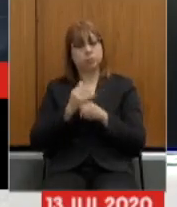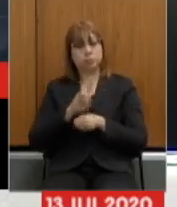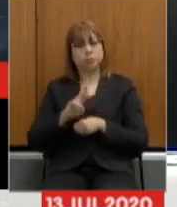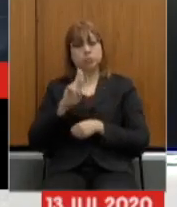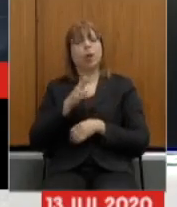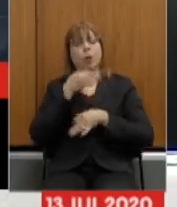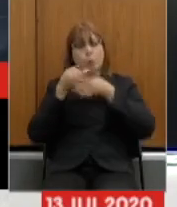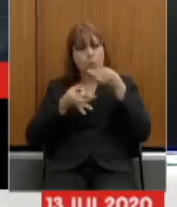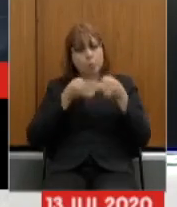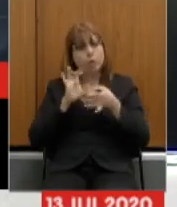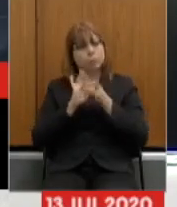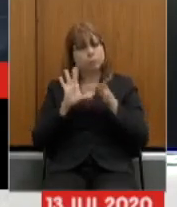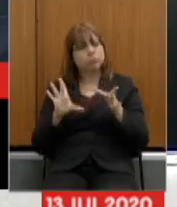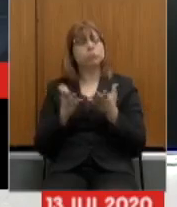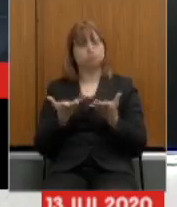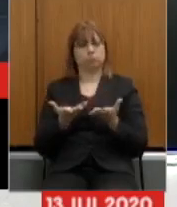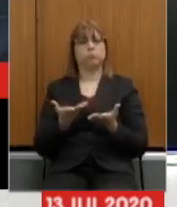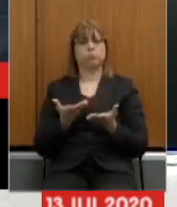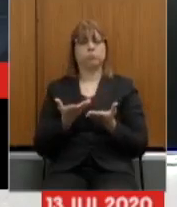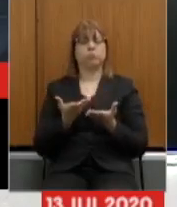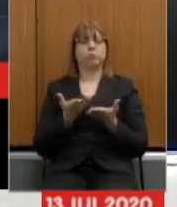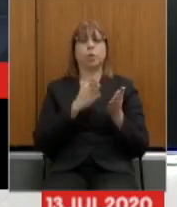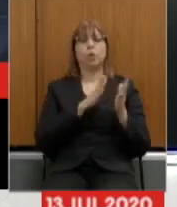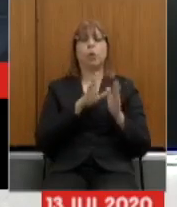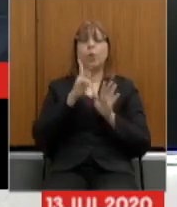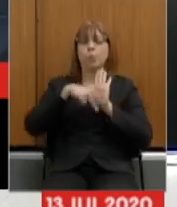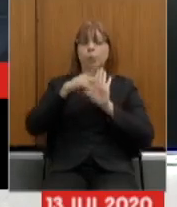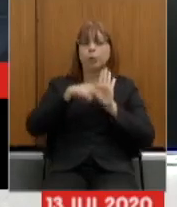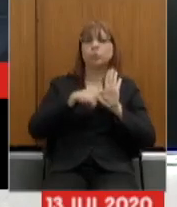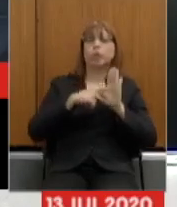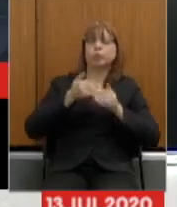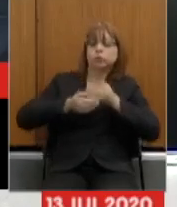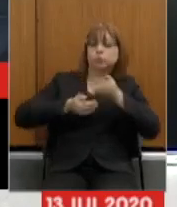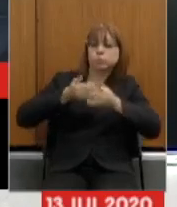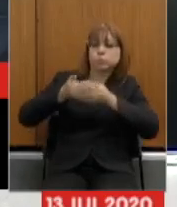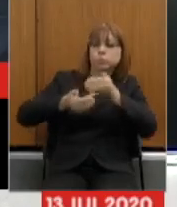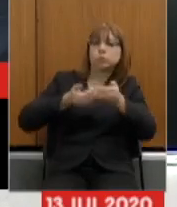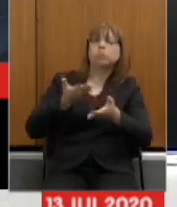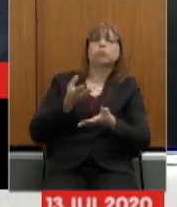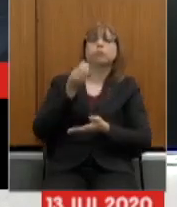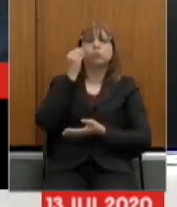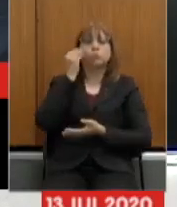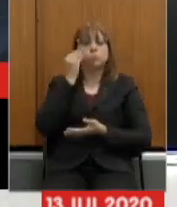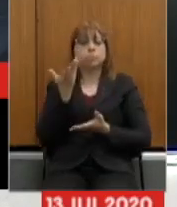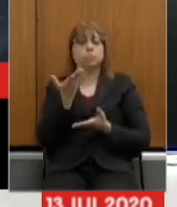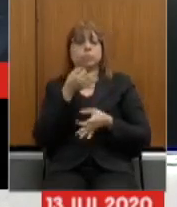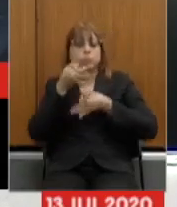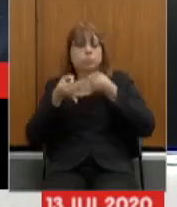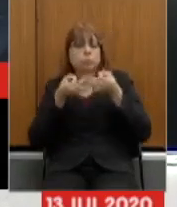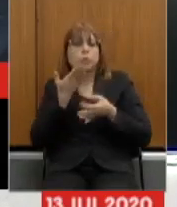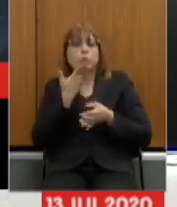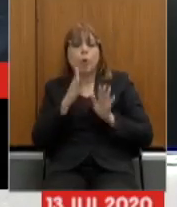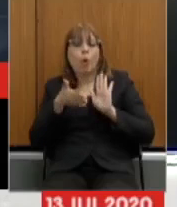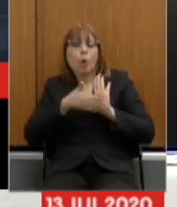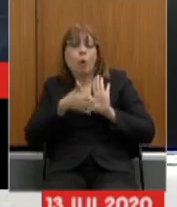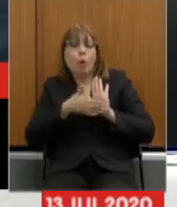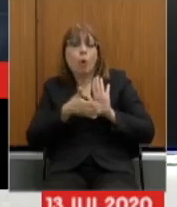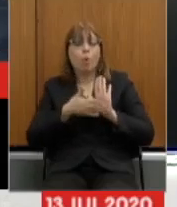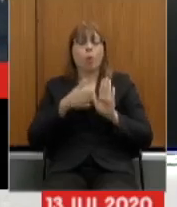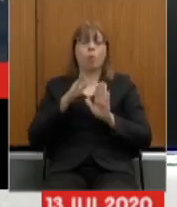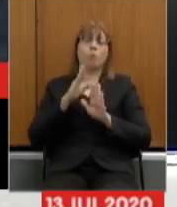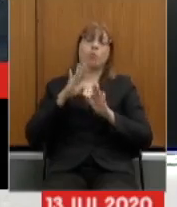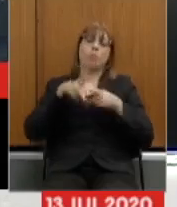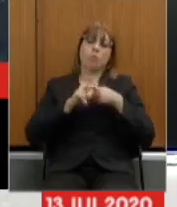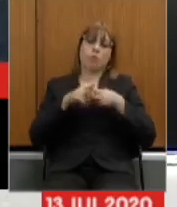sobre os projetos em tramitação, opinando diretamente nas proposições que trazem a proposta de reforma da